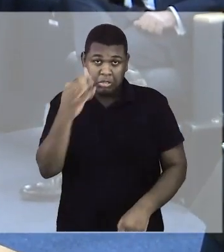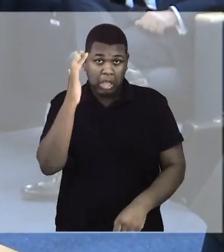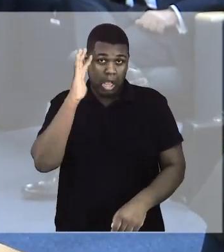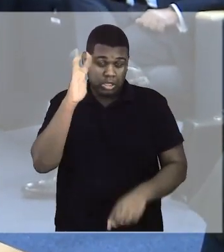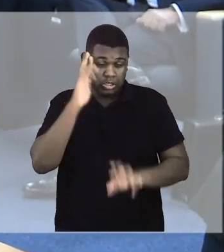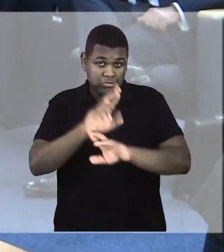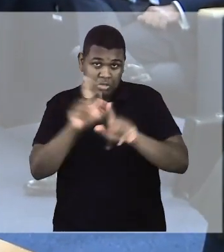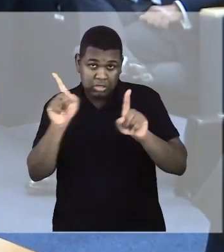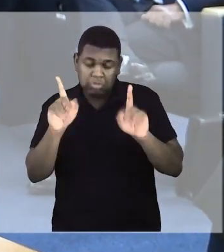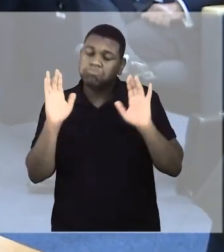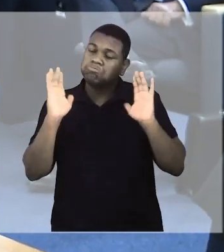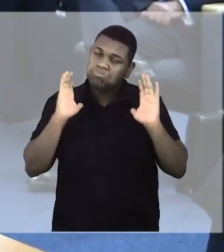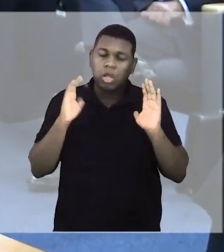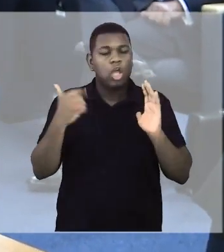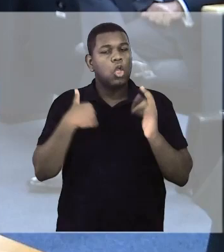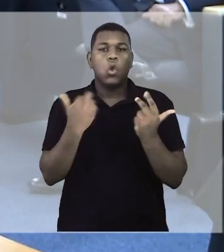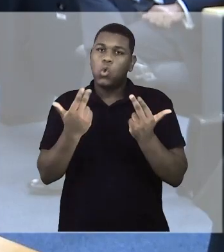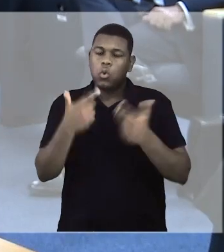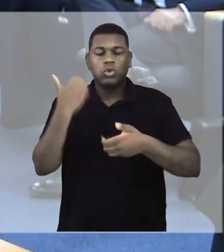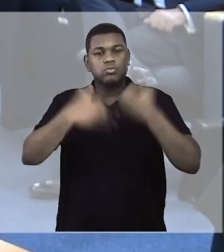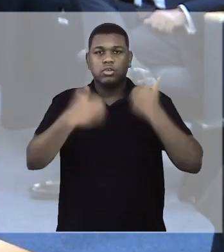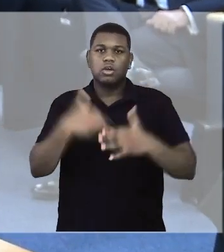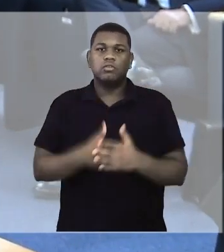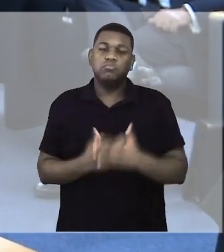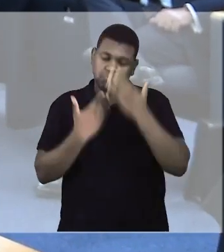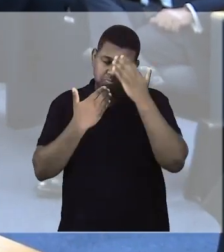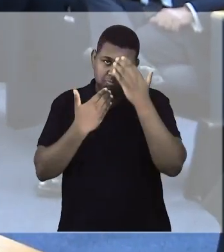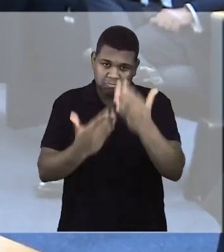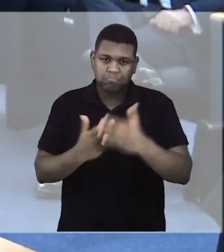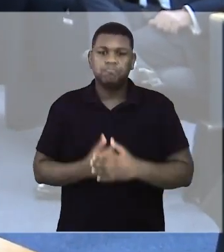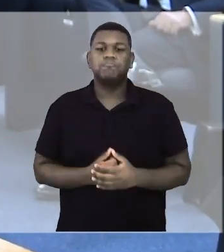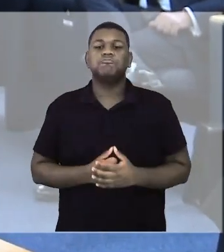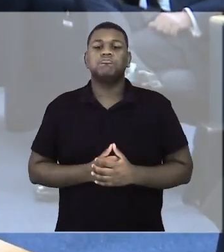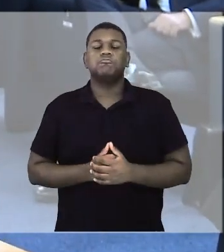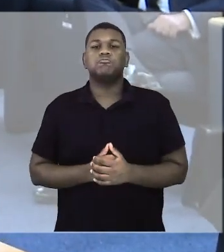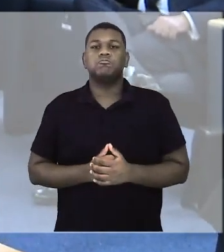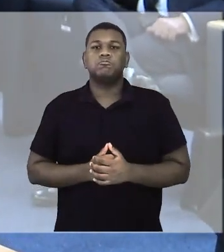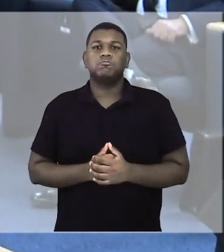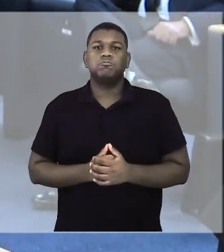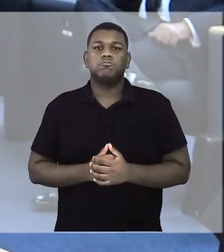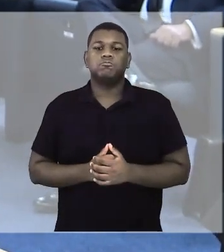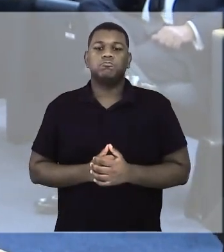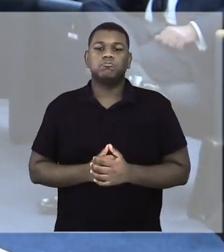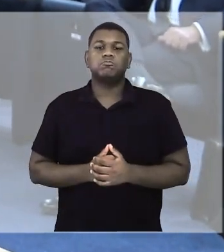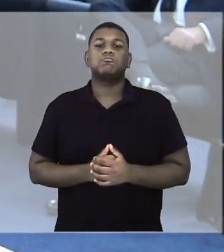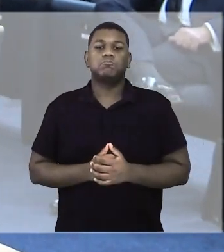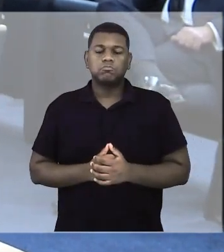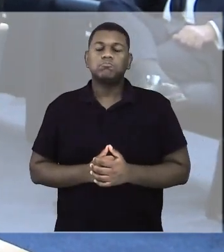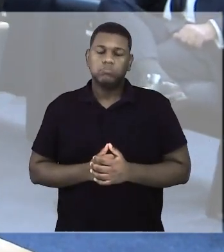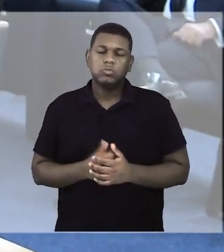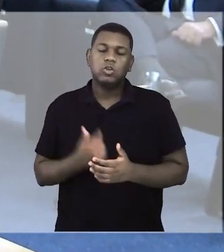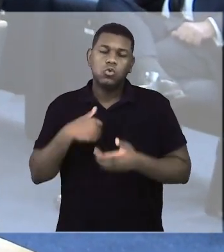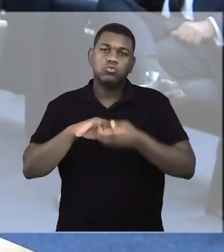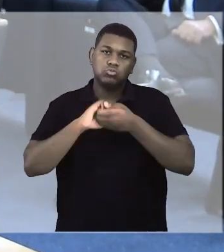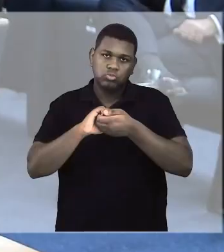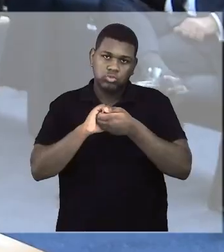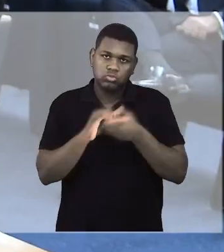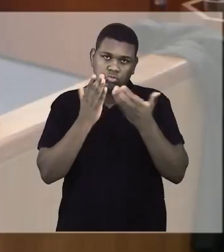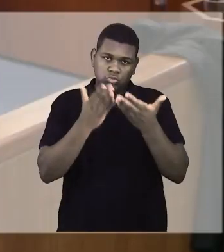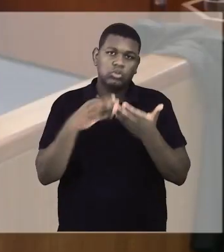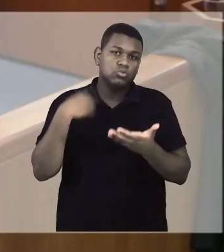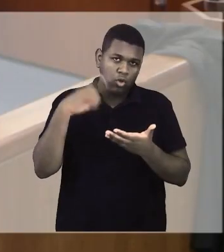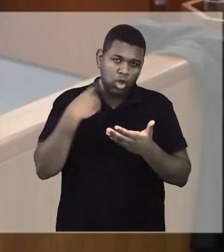prescrição. E caso vossas excelências entendam diferente, eu reitero todos os termos da apelação. Muito obrigado, senhor presidente.